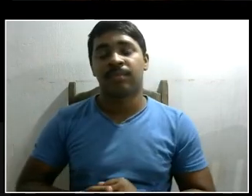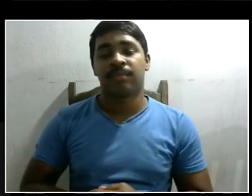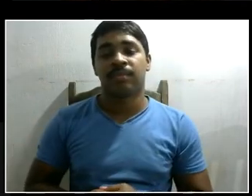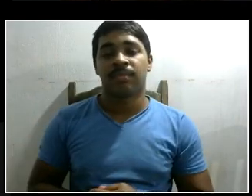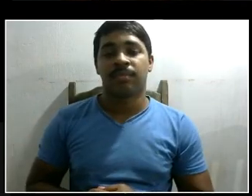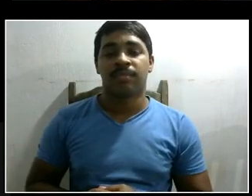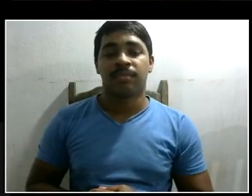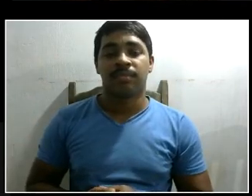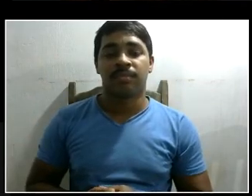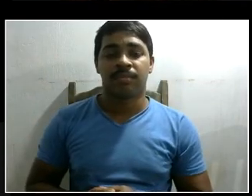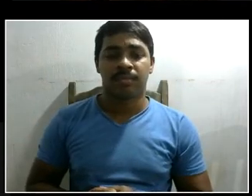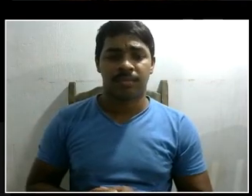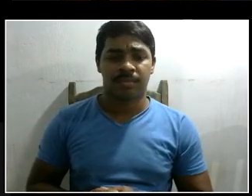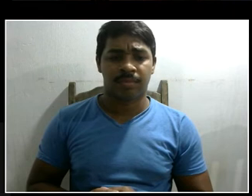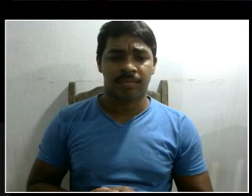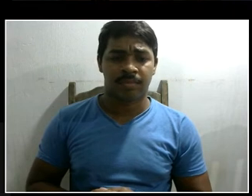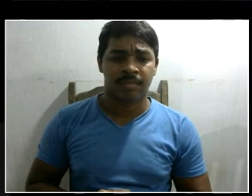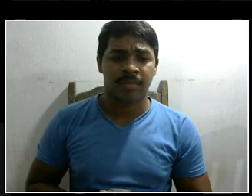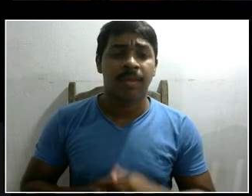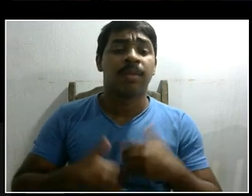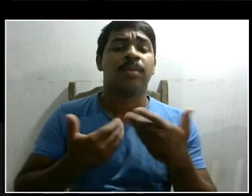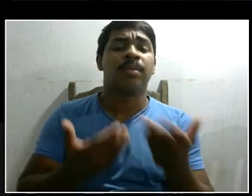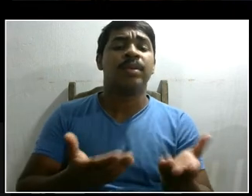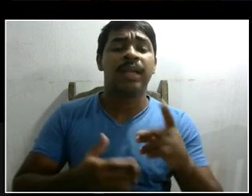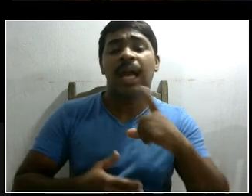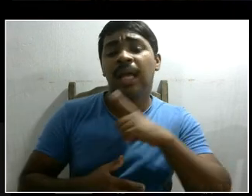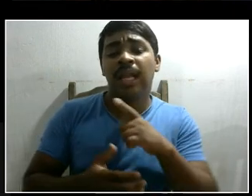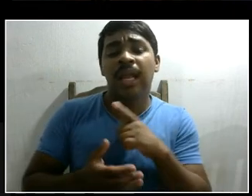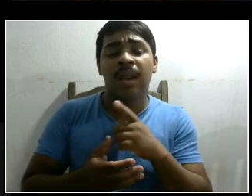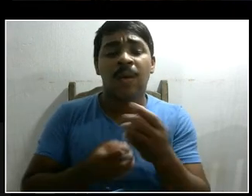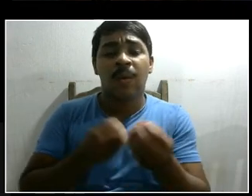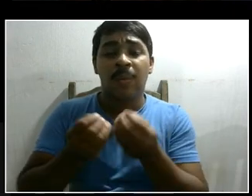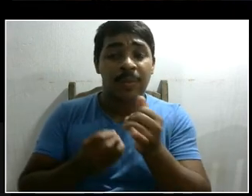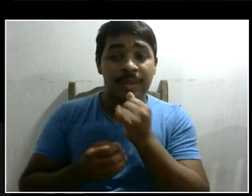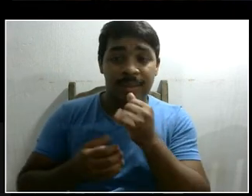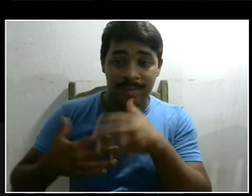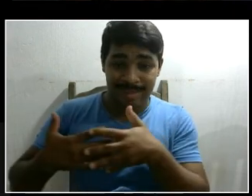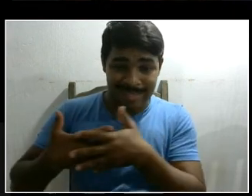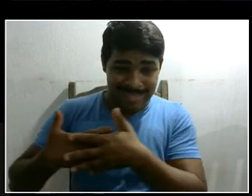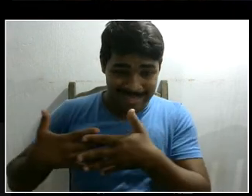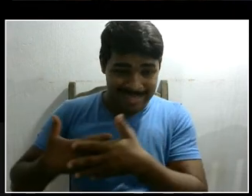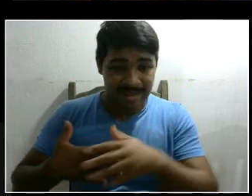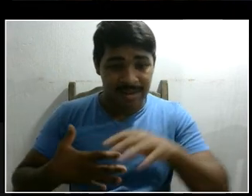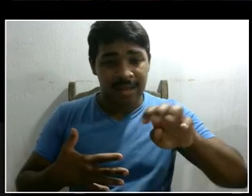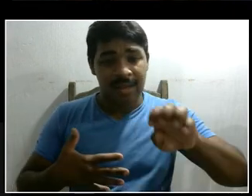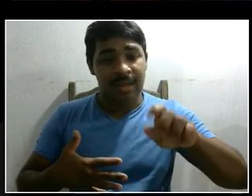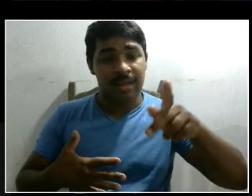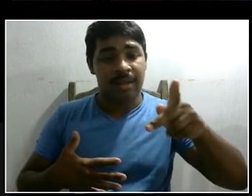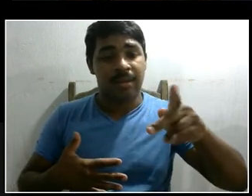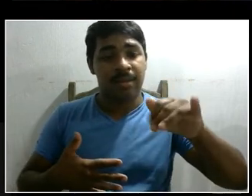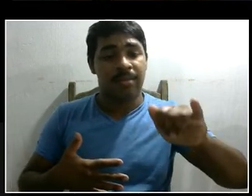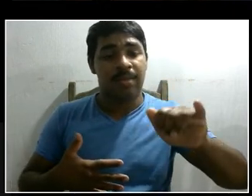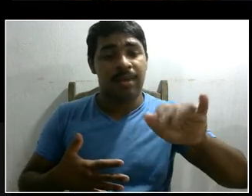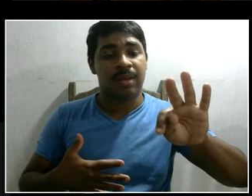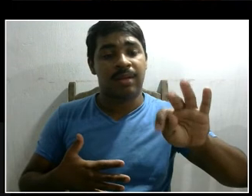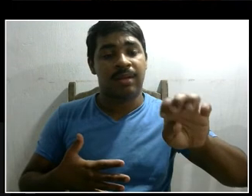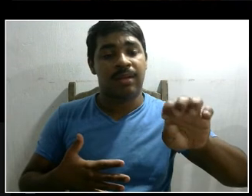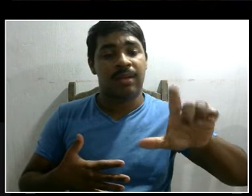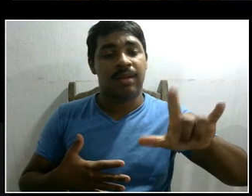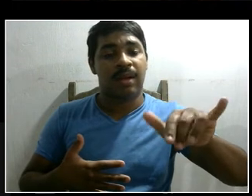Então, quanto a esses tecidos que eu falei, a origem embrionária deles, nós temos o tecido epitelial, ele vai ser o único que ele vai ter origem